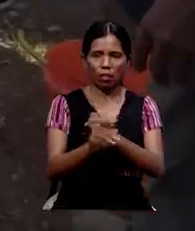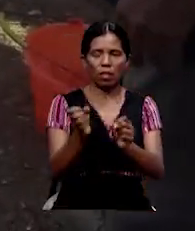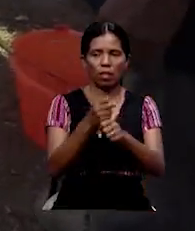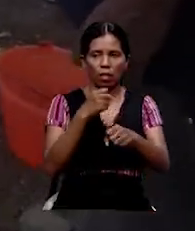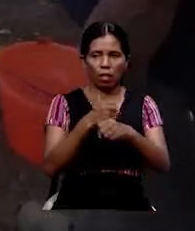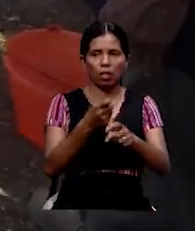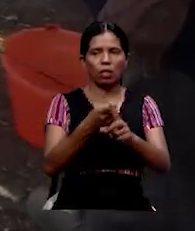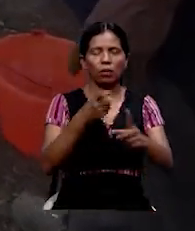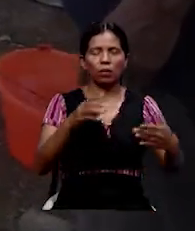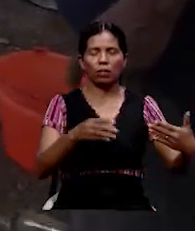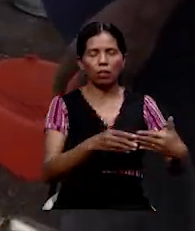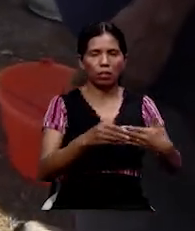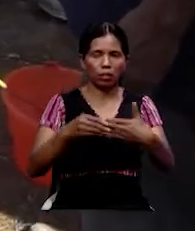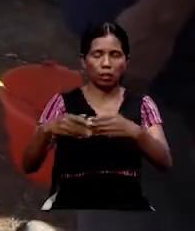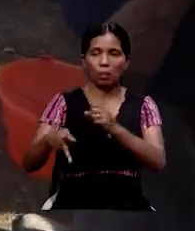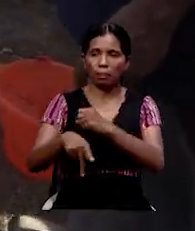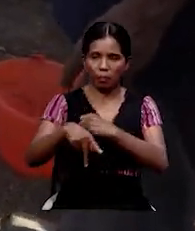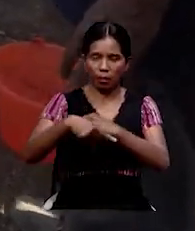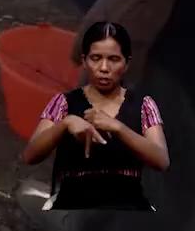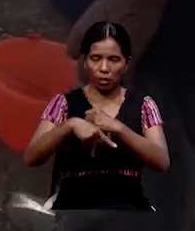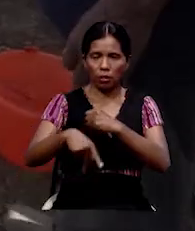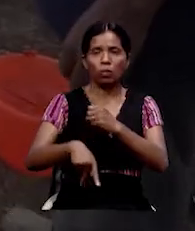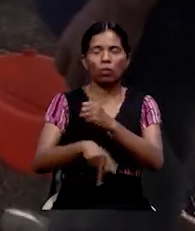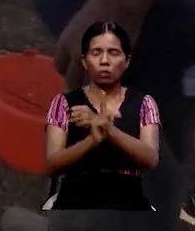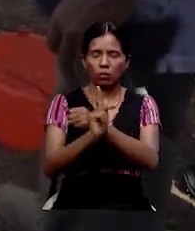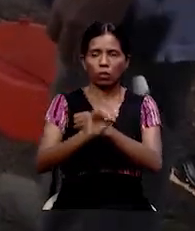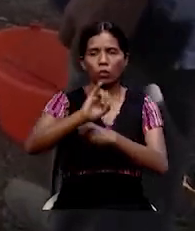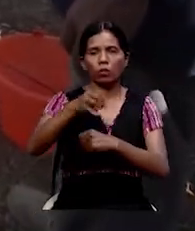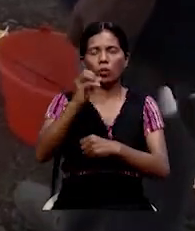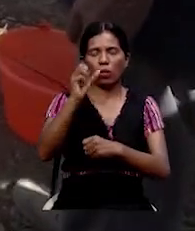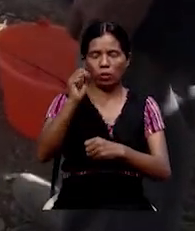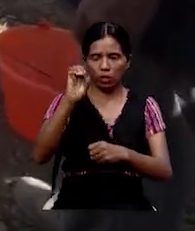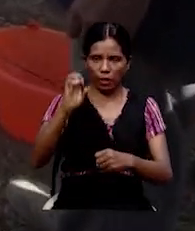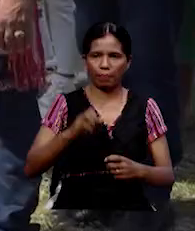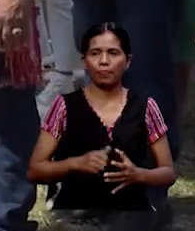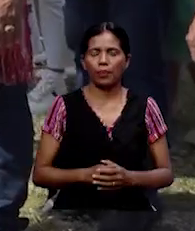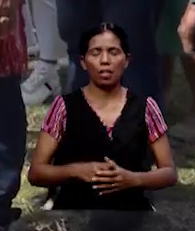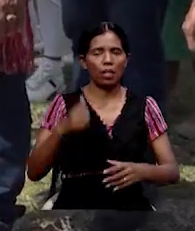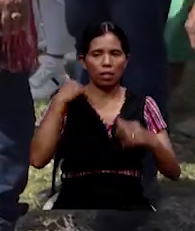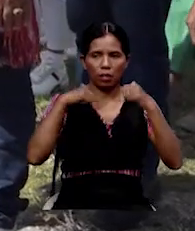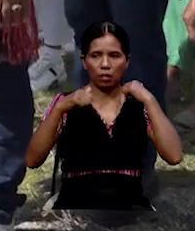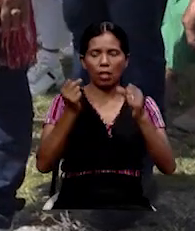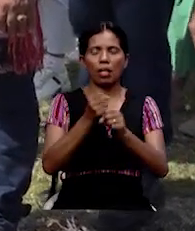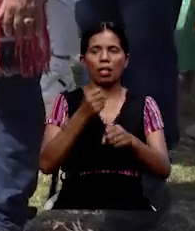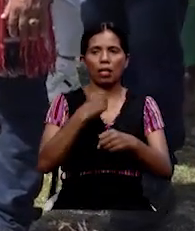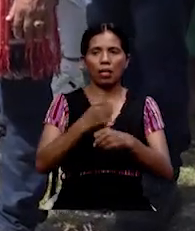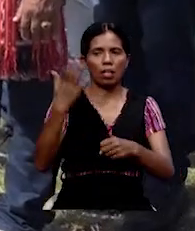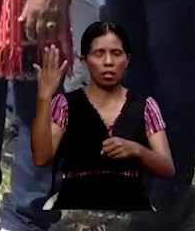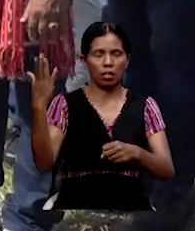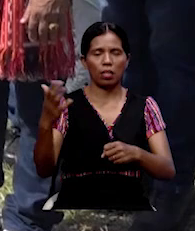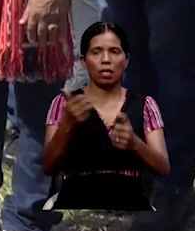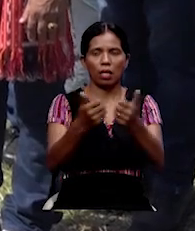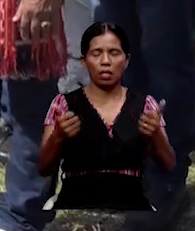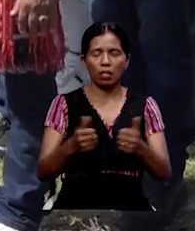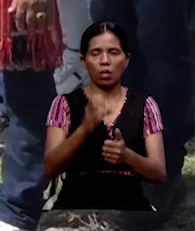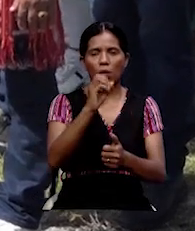direita Jose líder supremo Partido Kuntu José dos Santos na Imoribukar. Atividade refere halau e halaletek aldeia